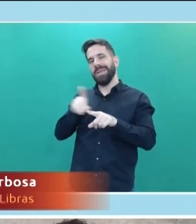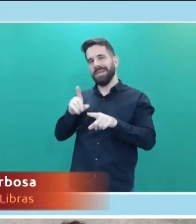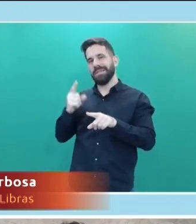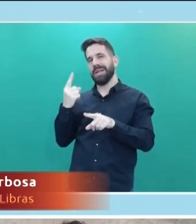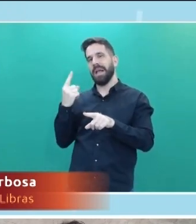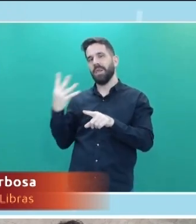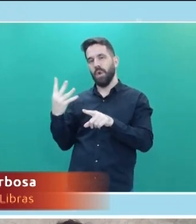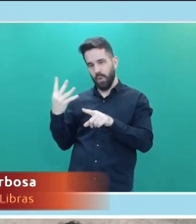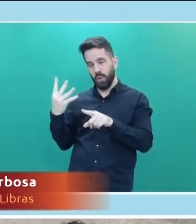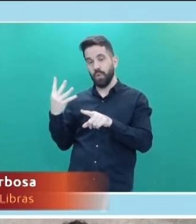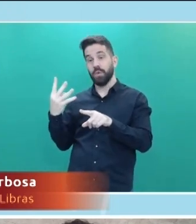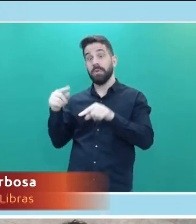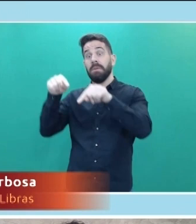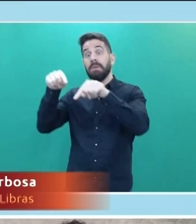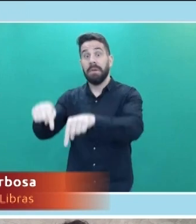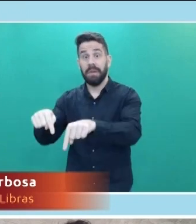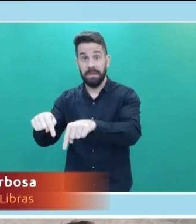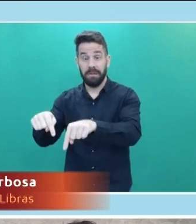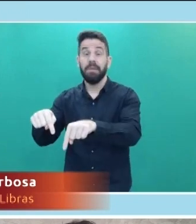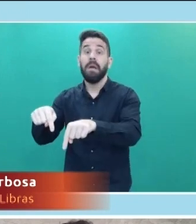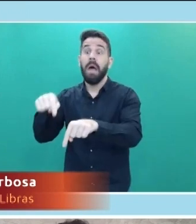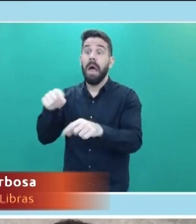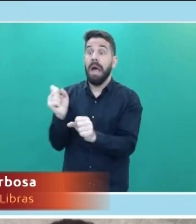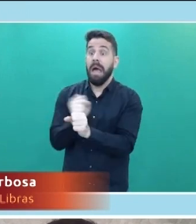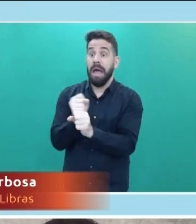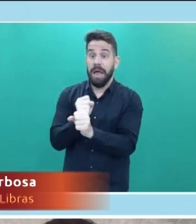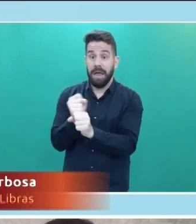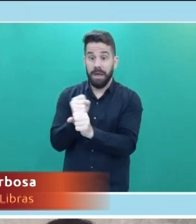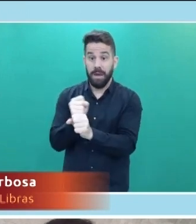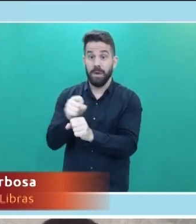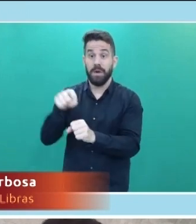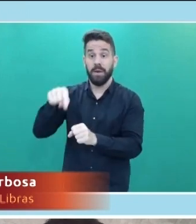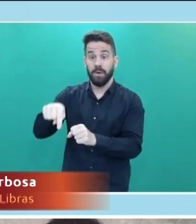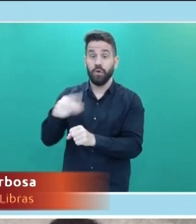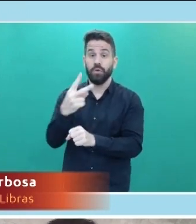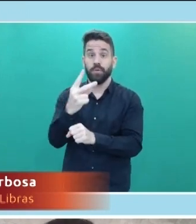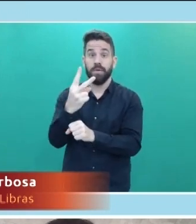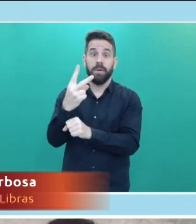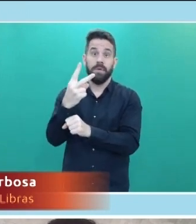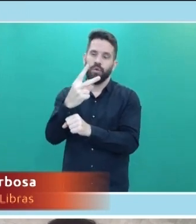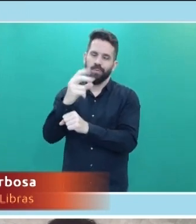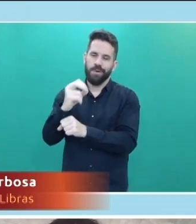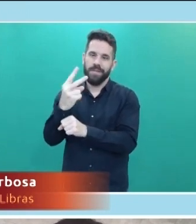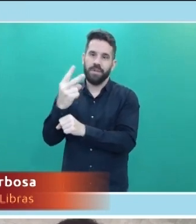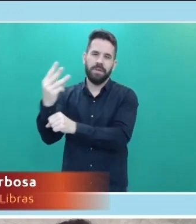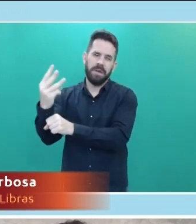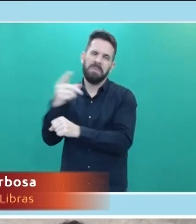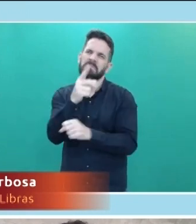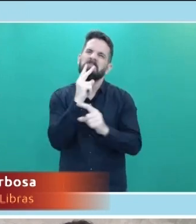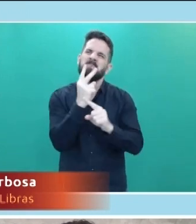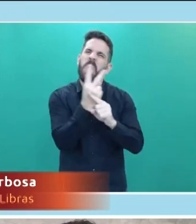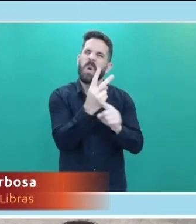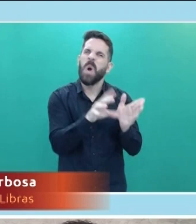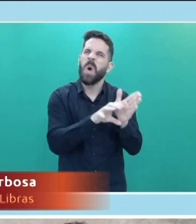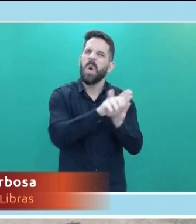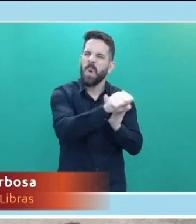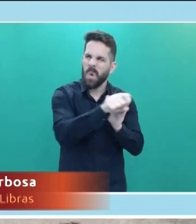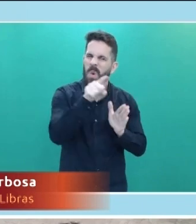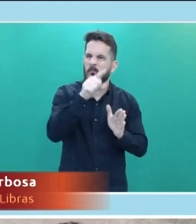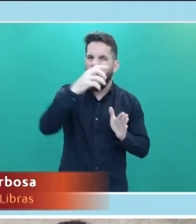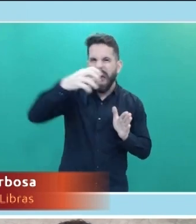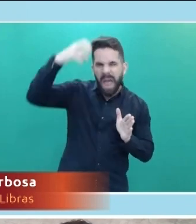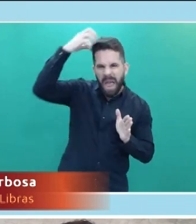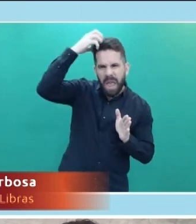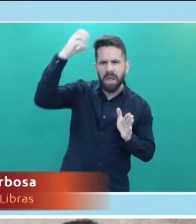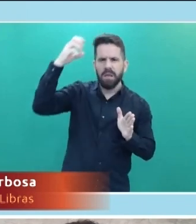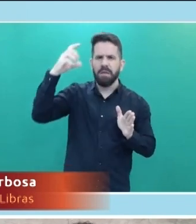no estado do Tennessee, talvez. Luís XIV, para quem não conhece, depois procurem no Google, aquele rei que, né, usava